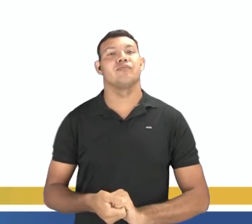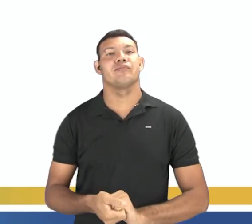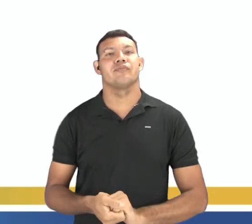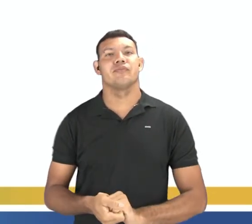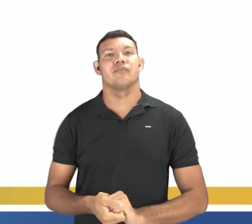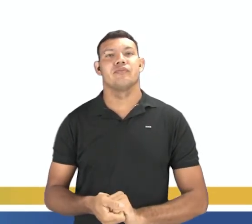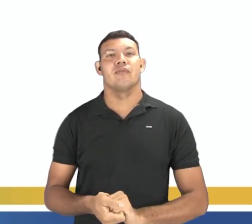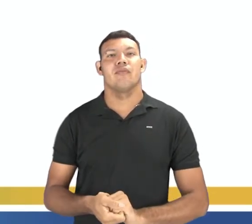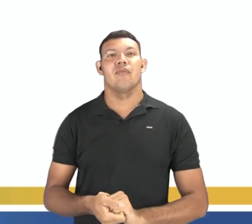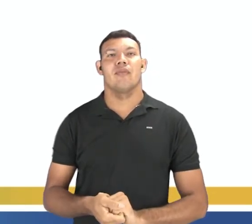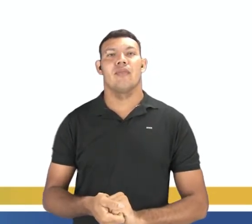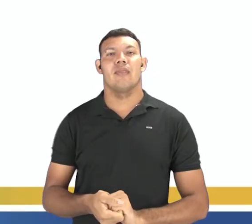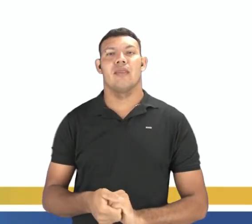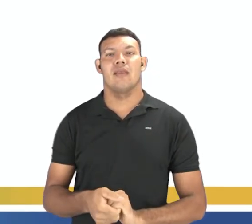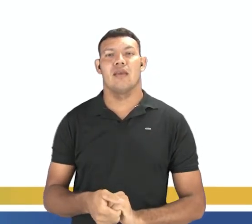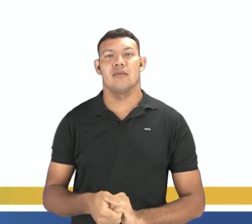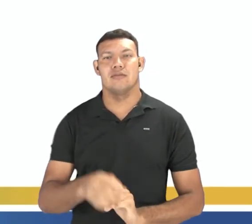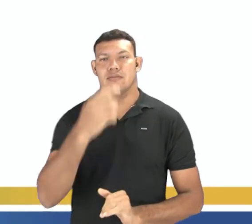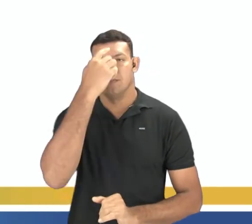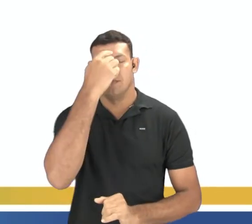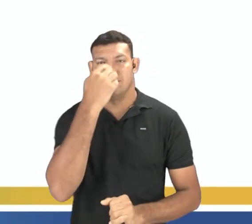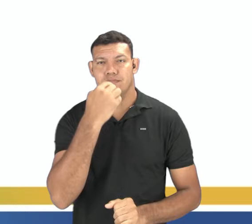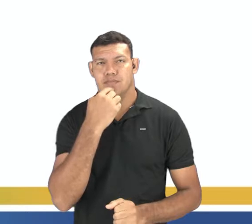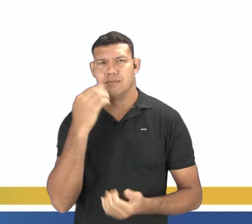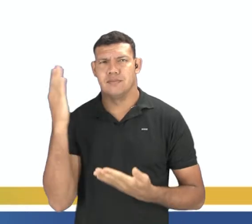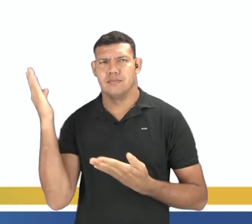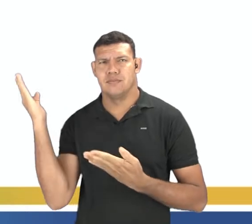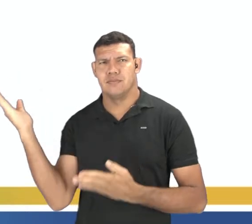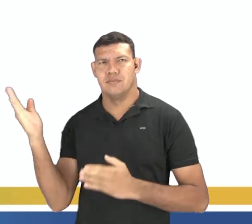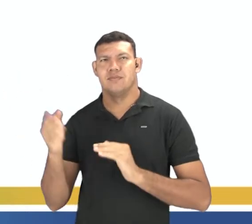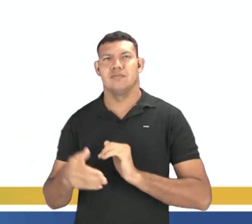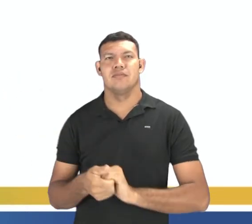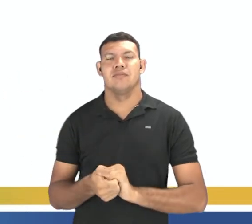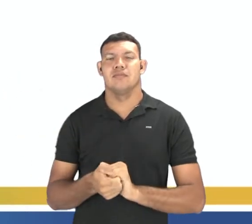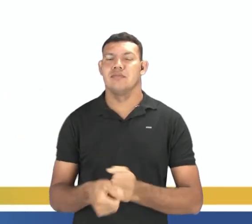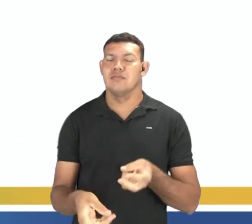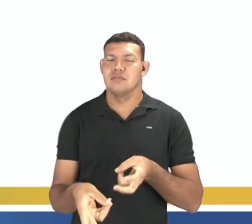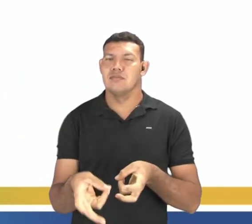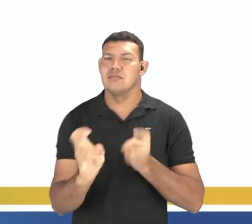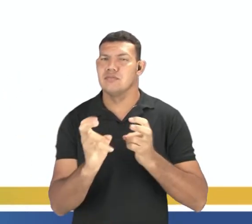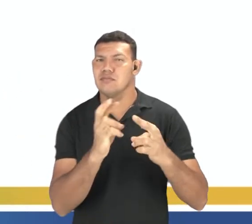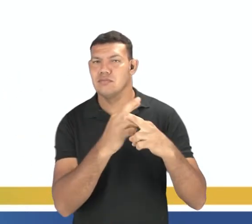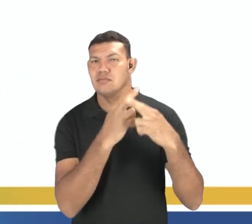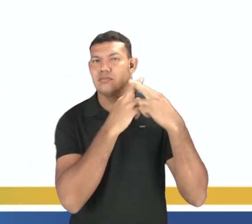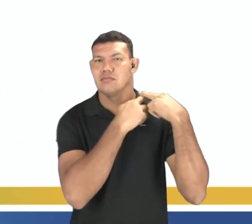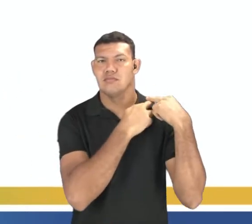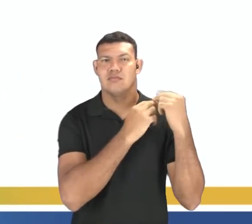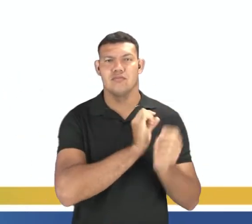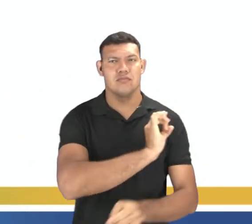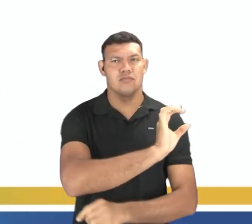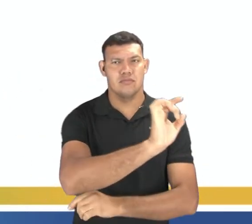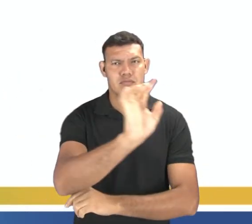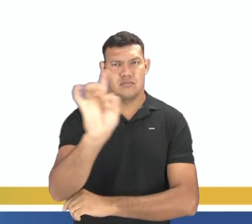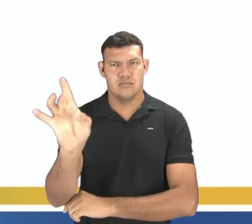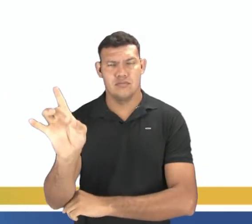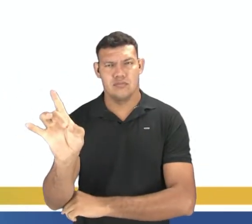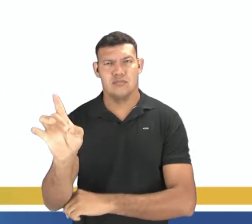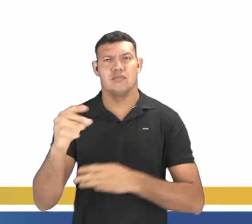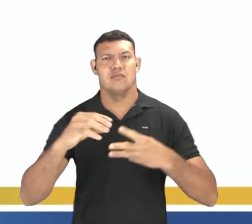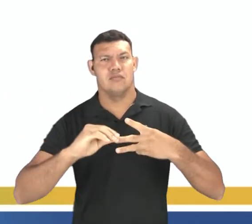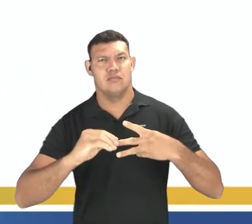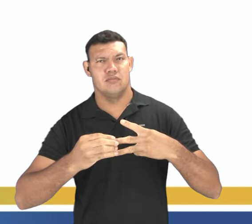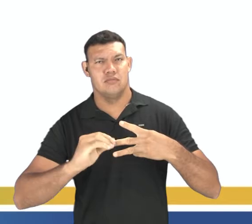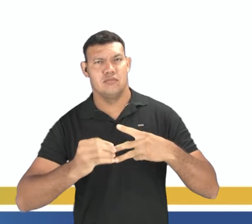os folhetos embrionários estão trabalhando em várias funções, né? Trabalhando junto a endoderme, a mesoderme